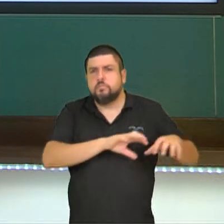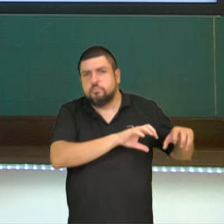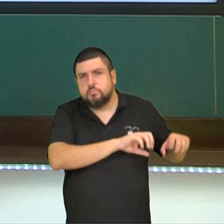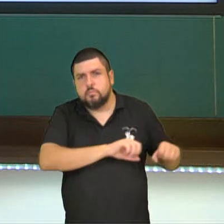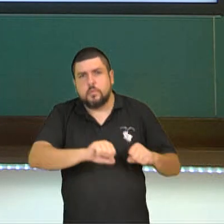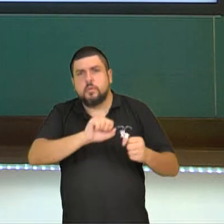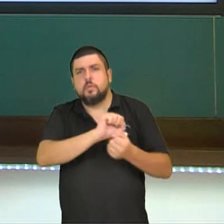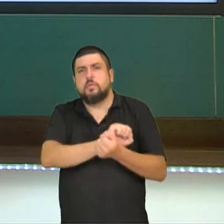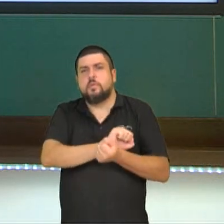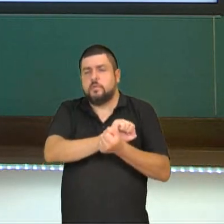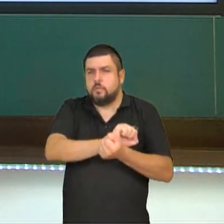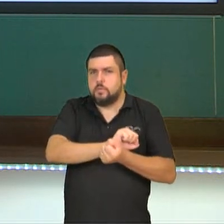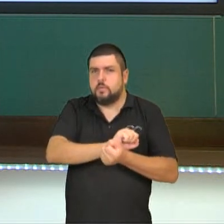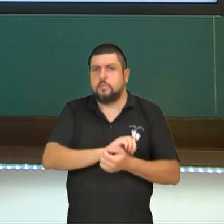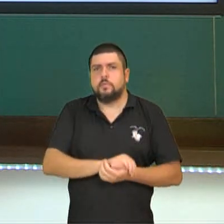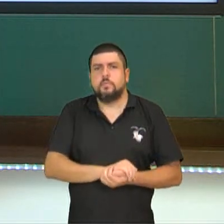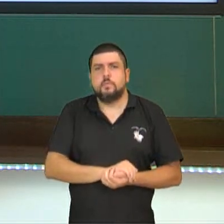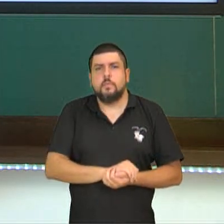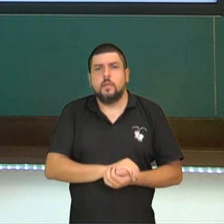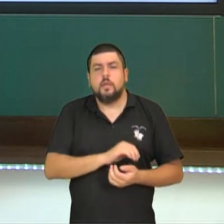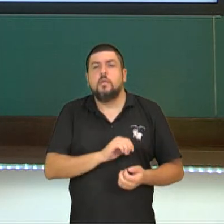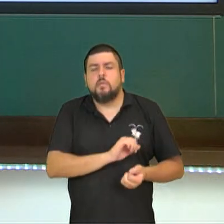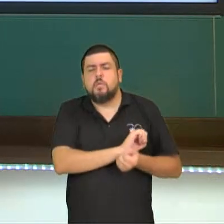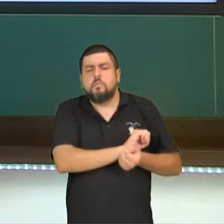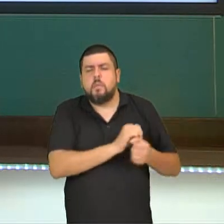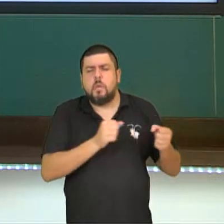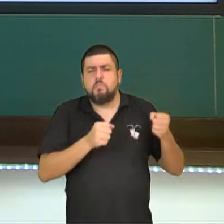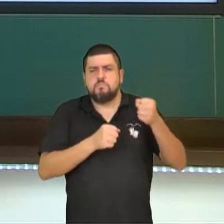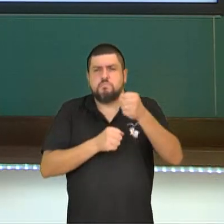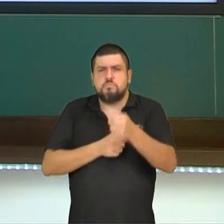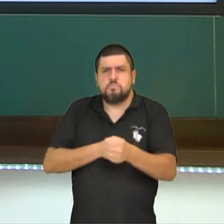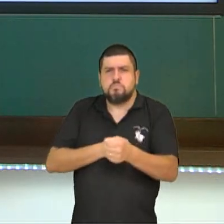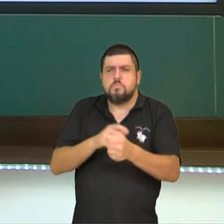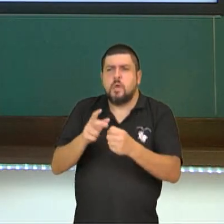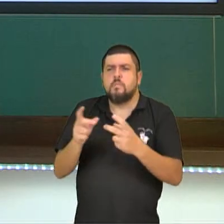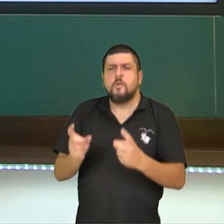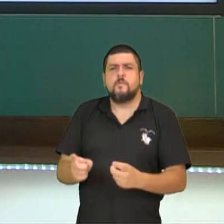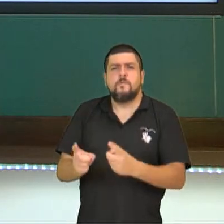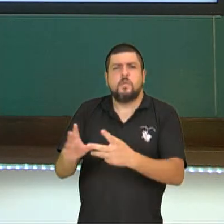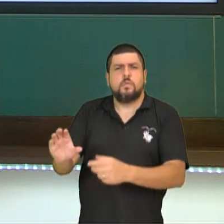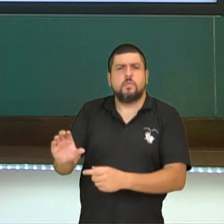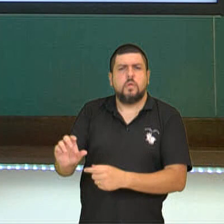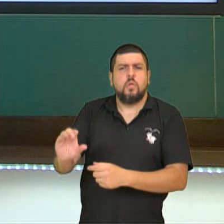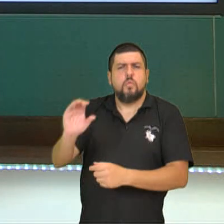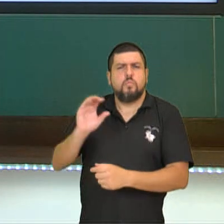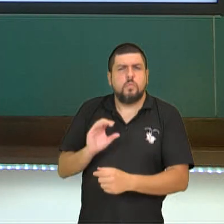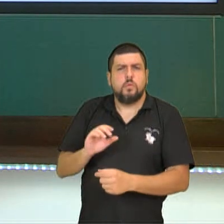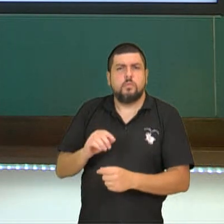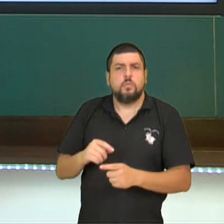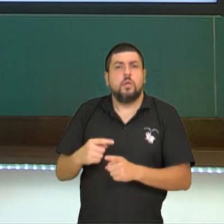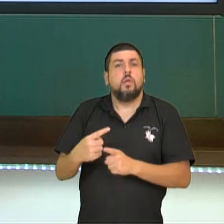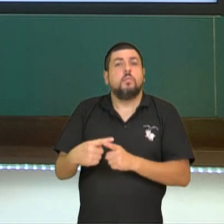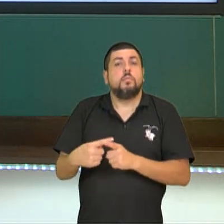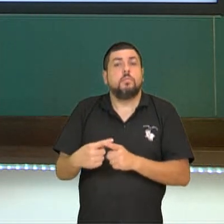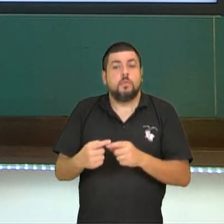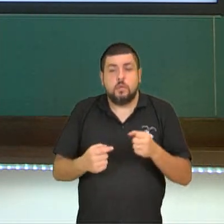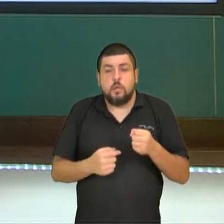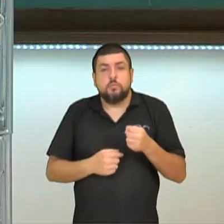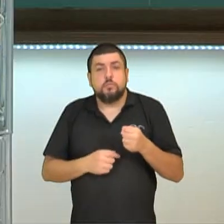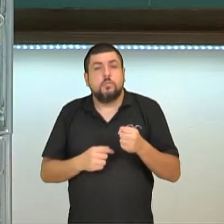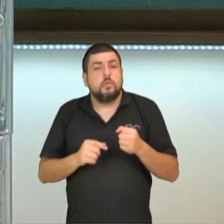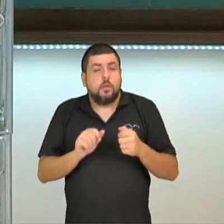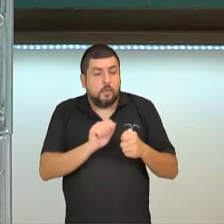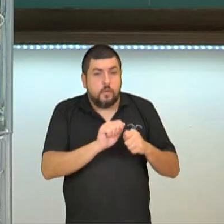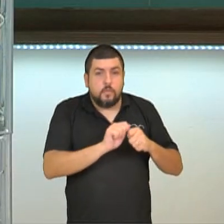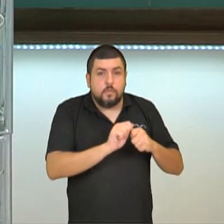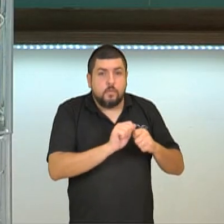ser escravizados, vão ser cativos e vendidos nos mercados de escravos. Para quê? Para trabalhar nas minas de ouro, a Núbia